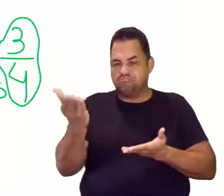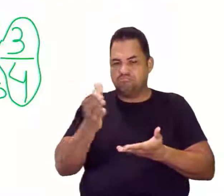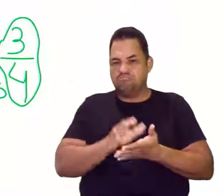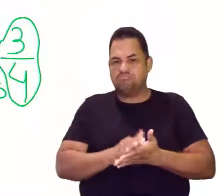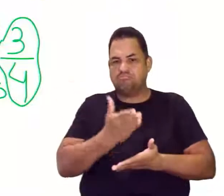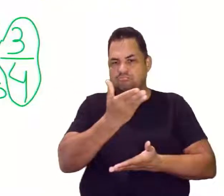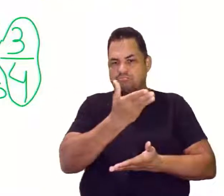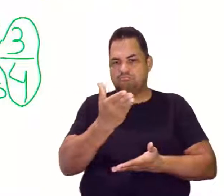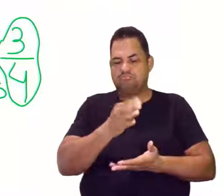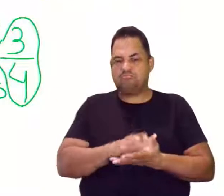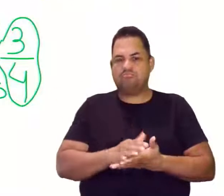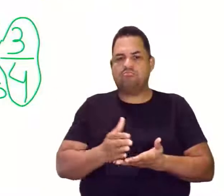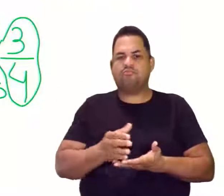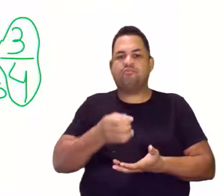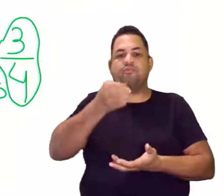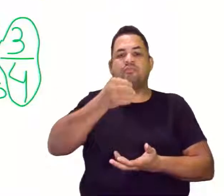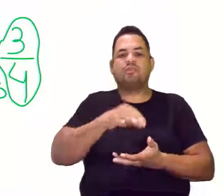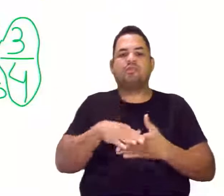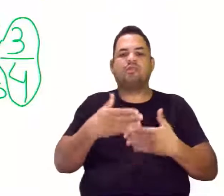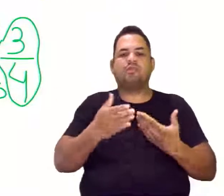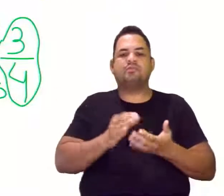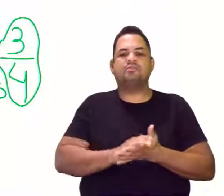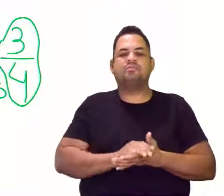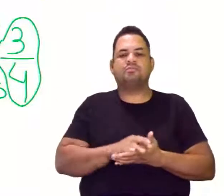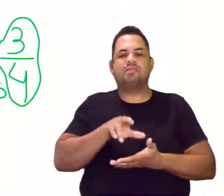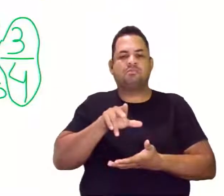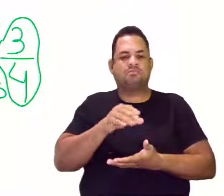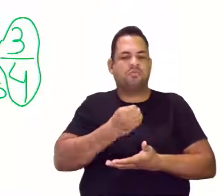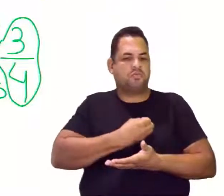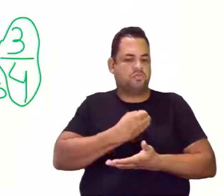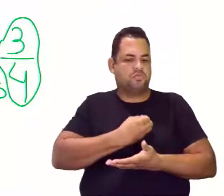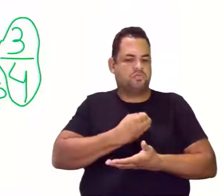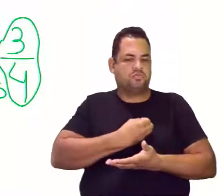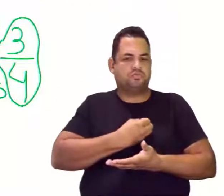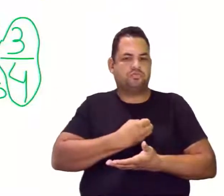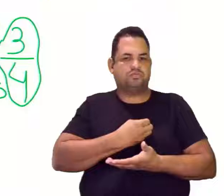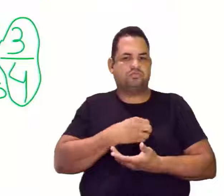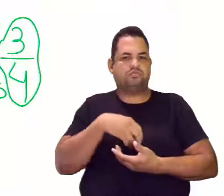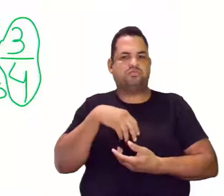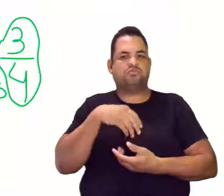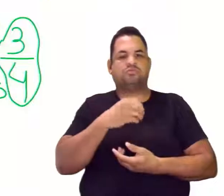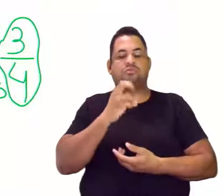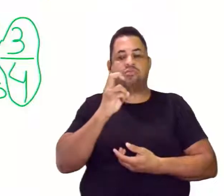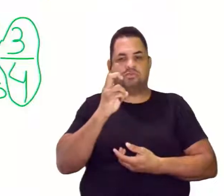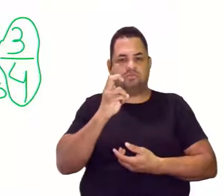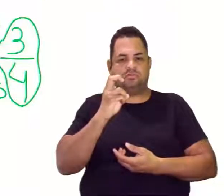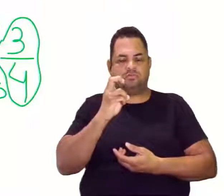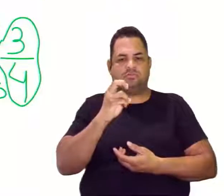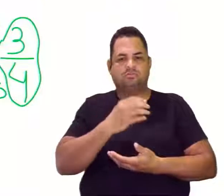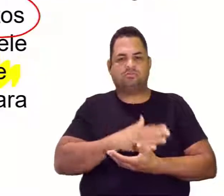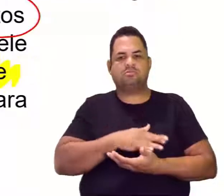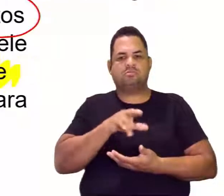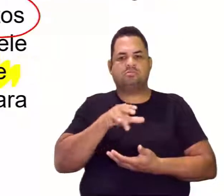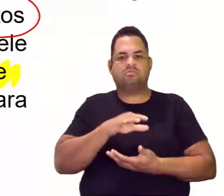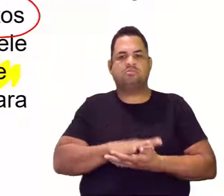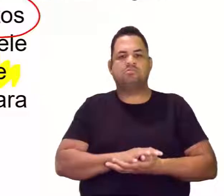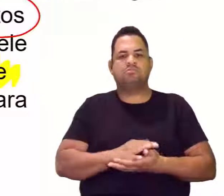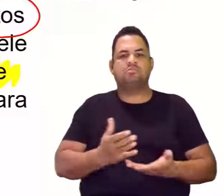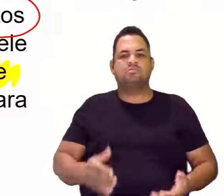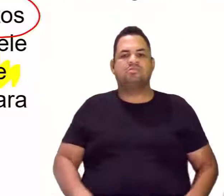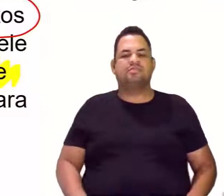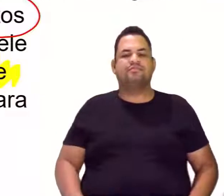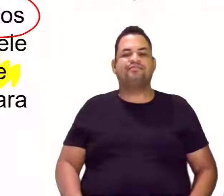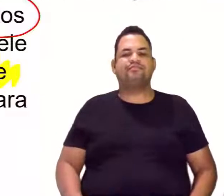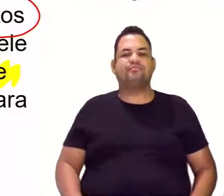6 garrafas. Agora, 6 garrafas são de mesmo valor, né? 5. 5 de mesmo valor. Isso. E mais o que ele